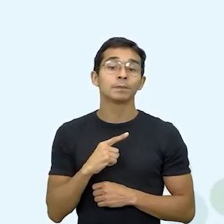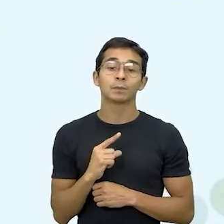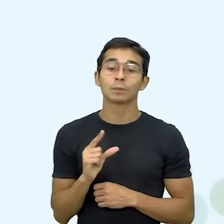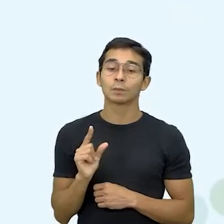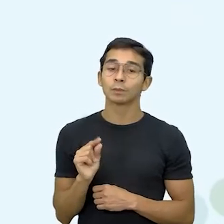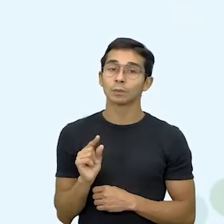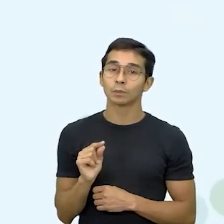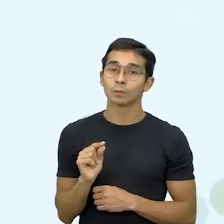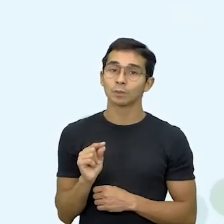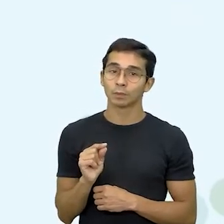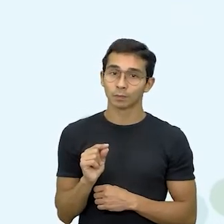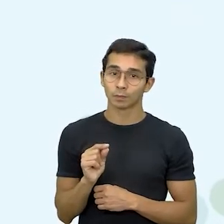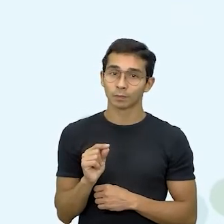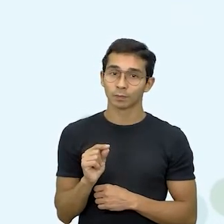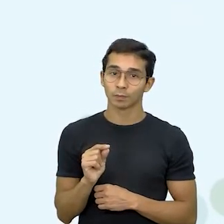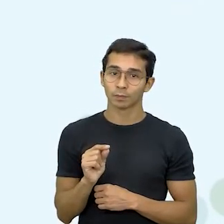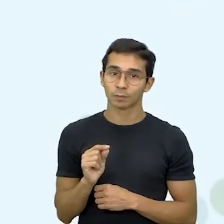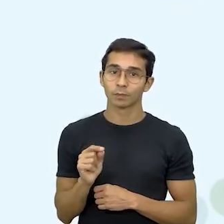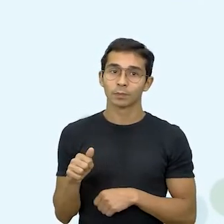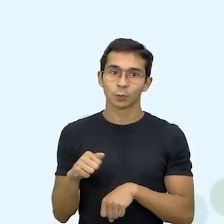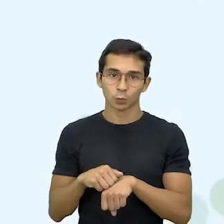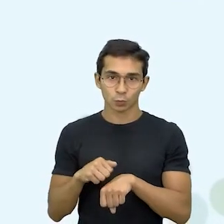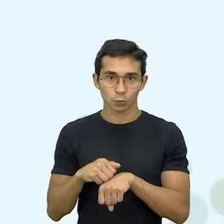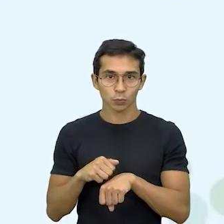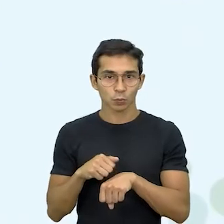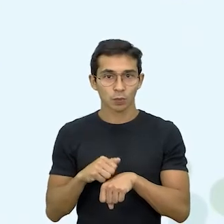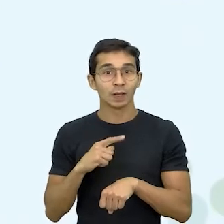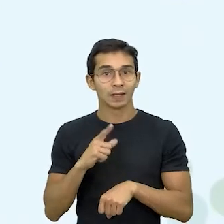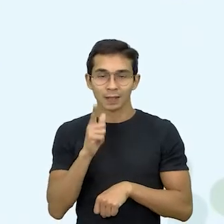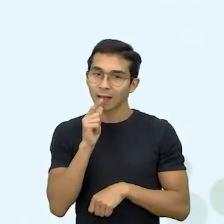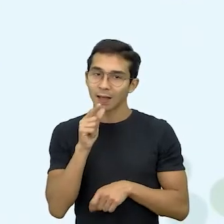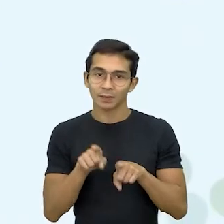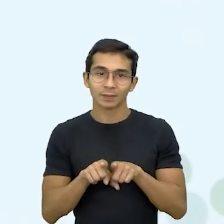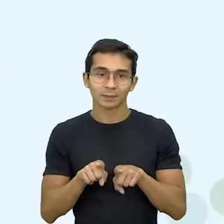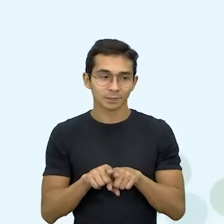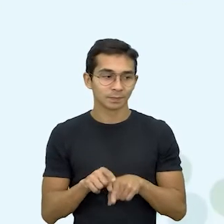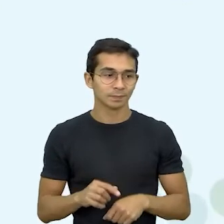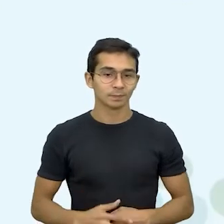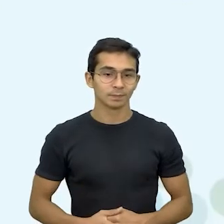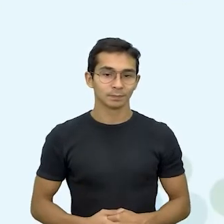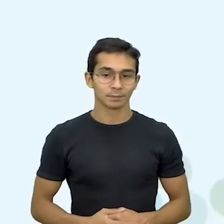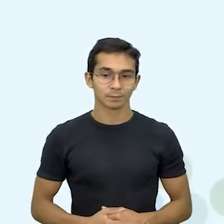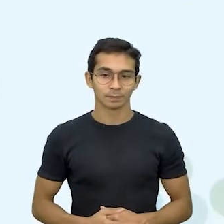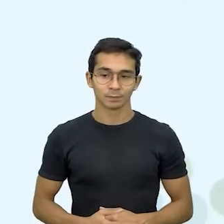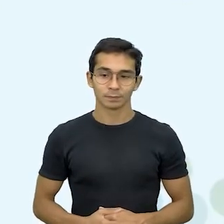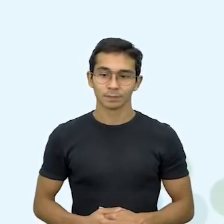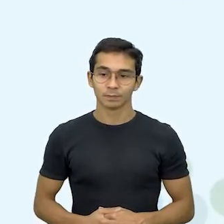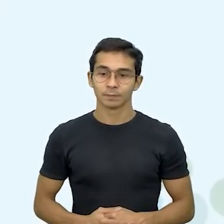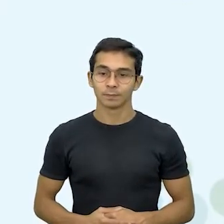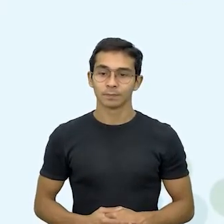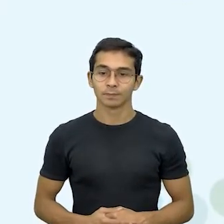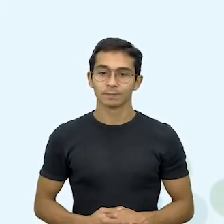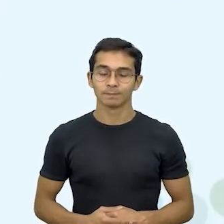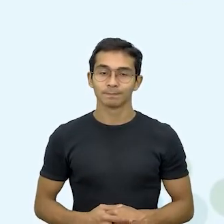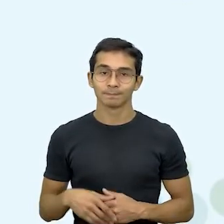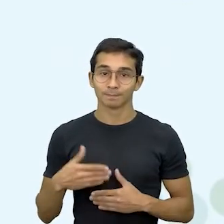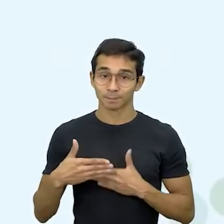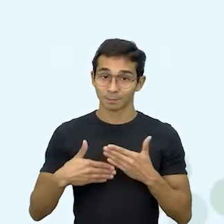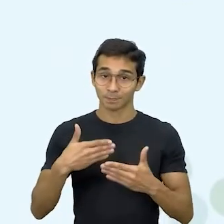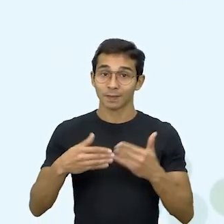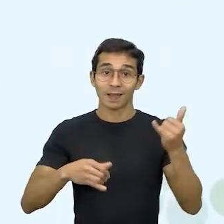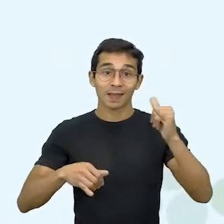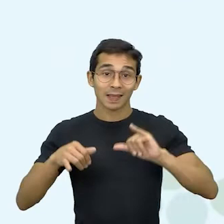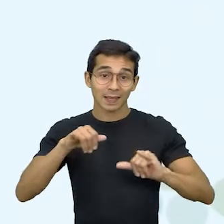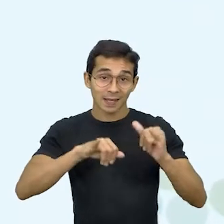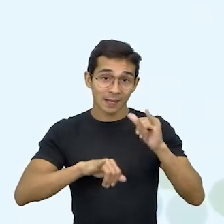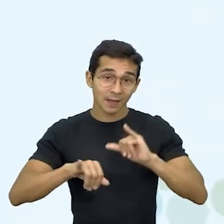tem uma solubilidade muito grande em água. Muito bem. Então, dissolução, processo químico que favorece a